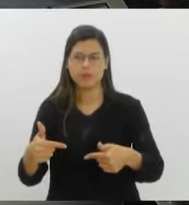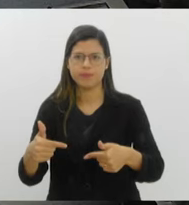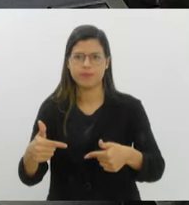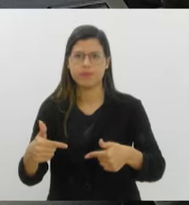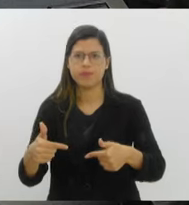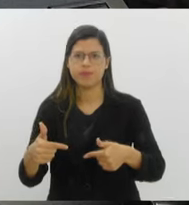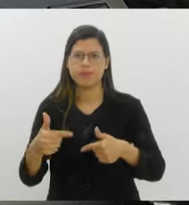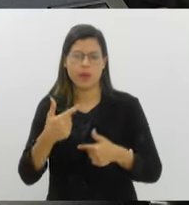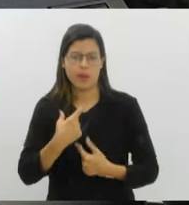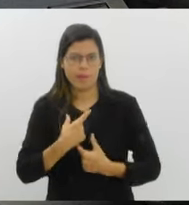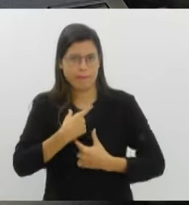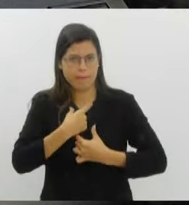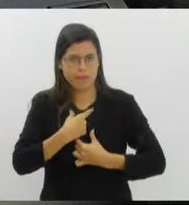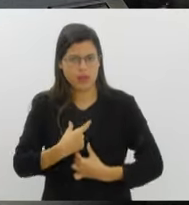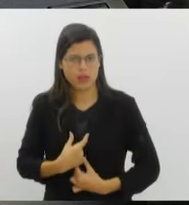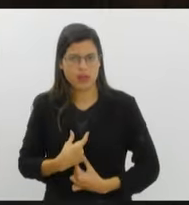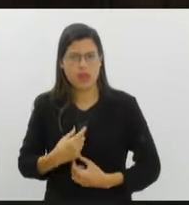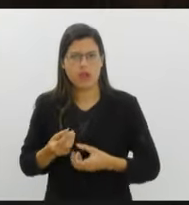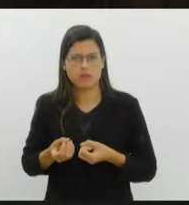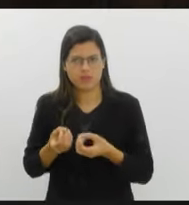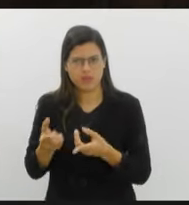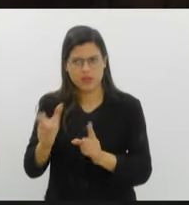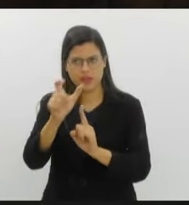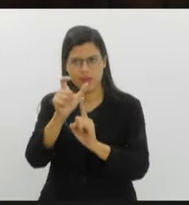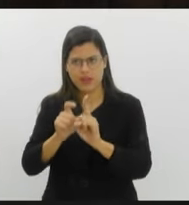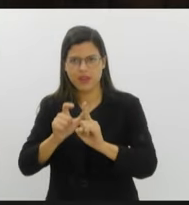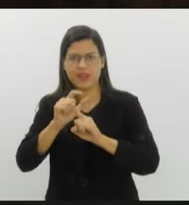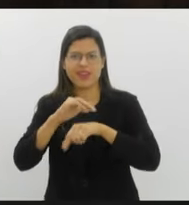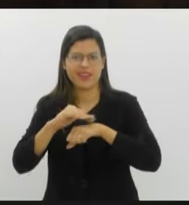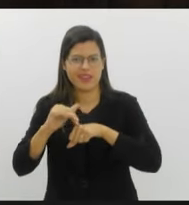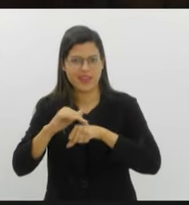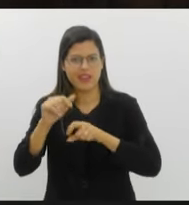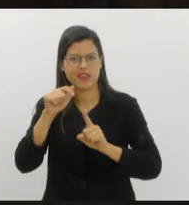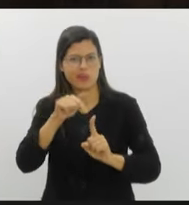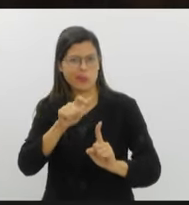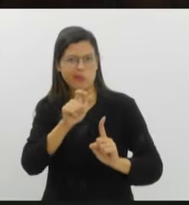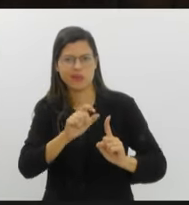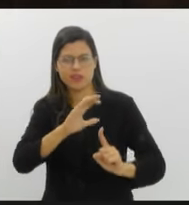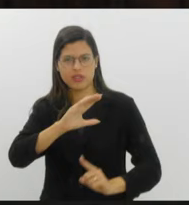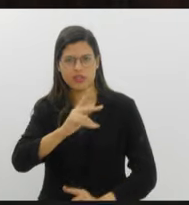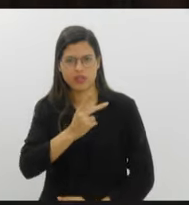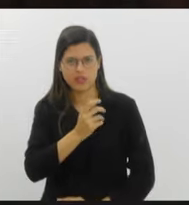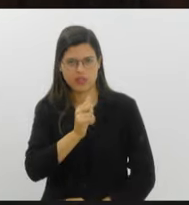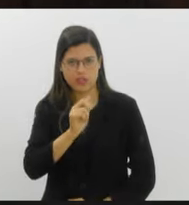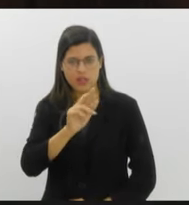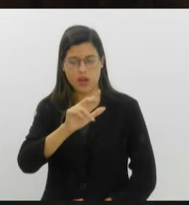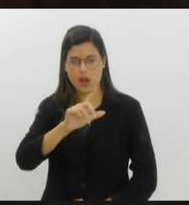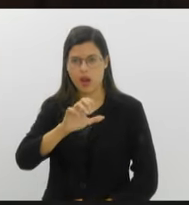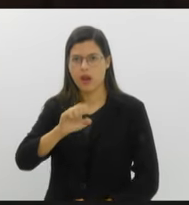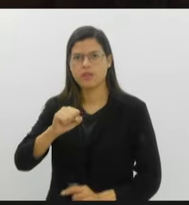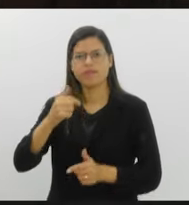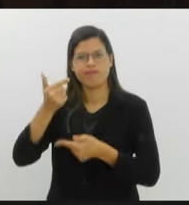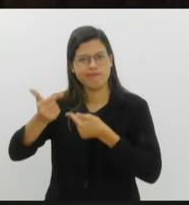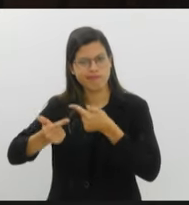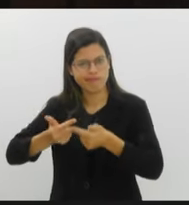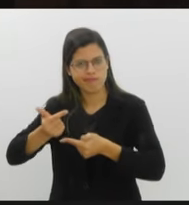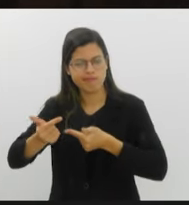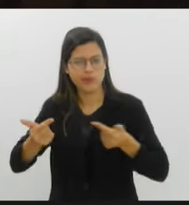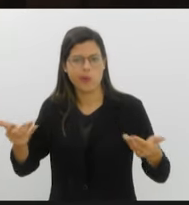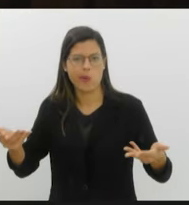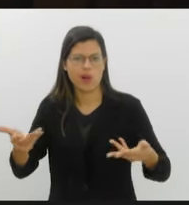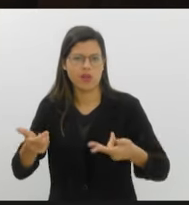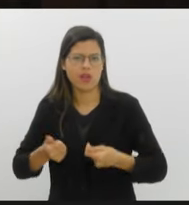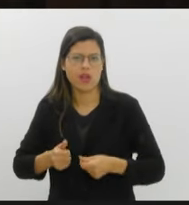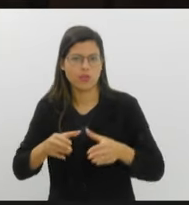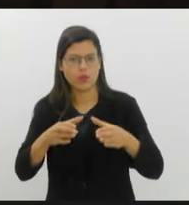dar a medalha aí para o nosso querido Charles, que tem prestado um excelente serviço à casa na Comissão da Pessoa